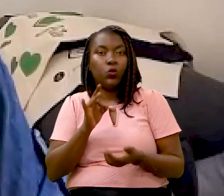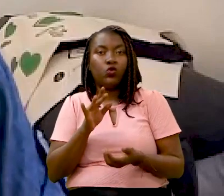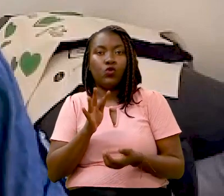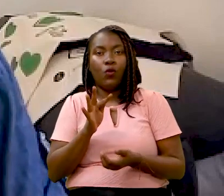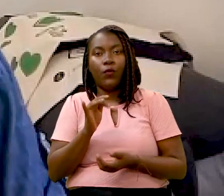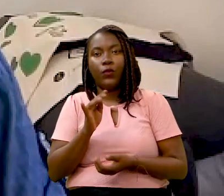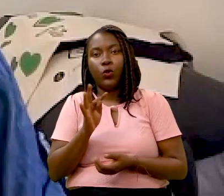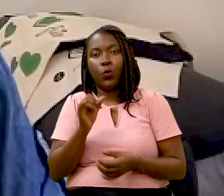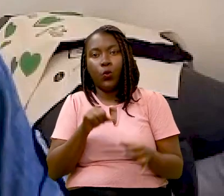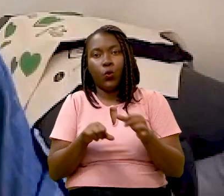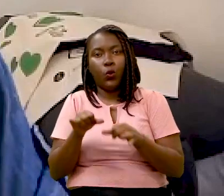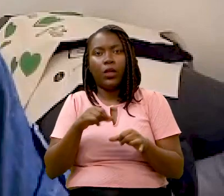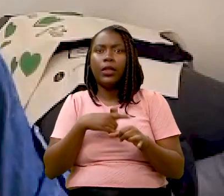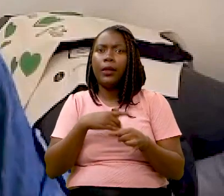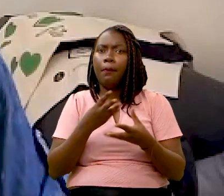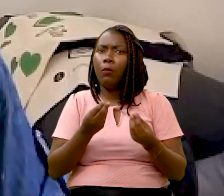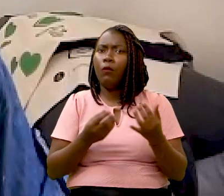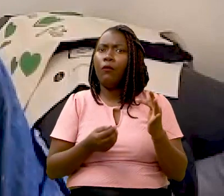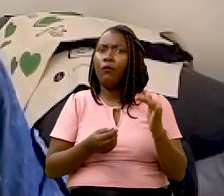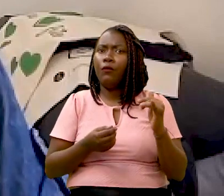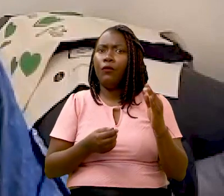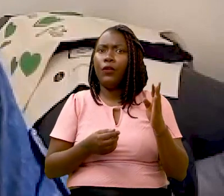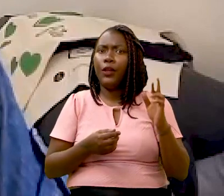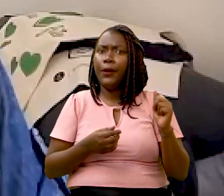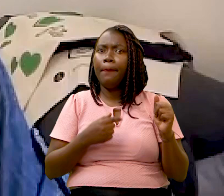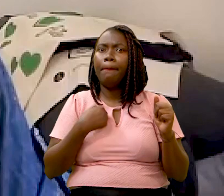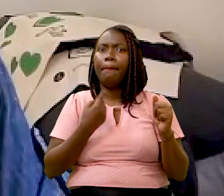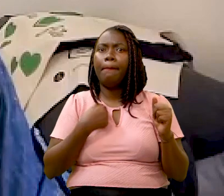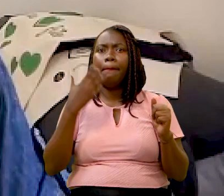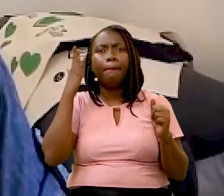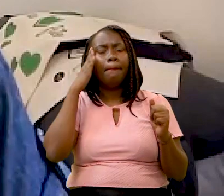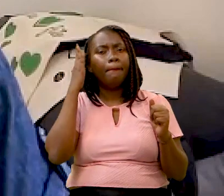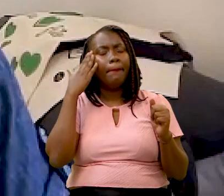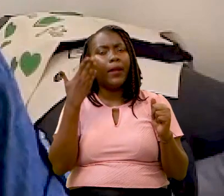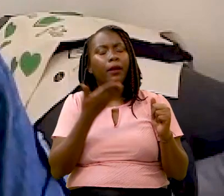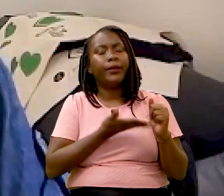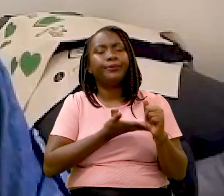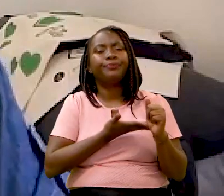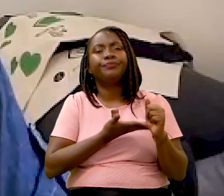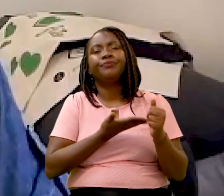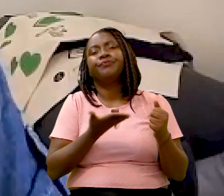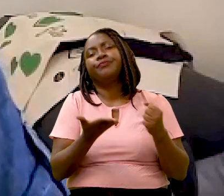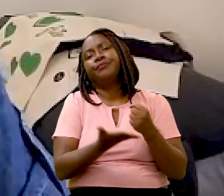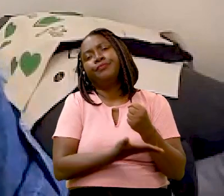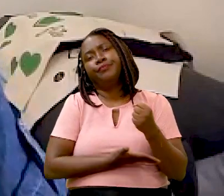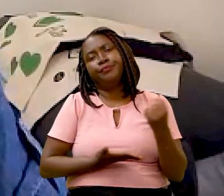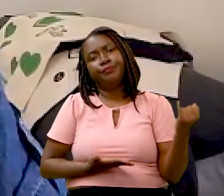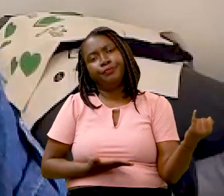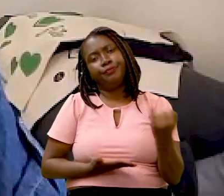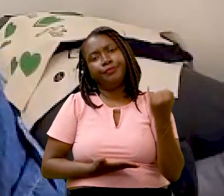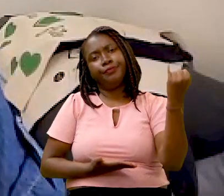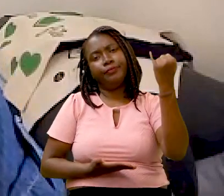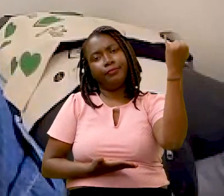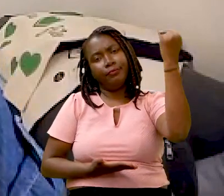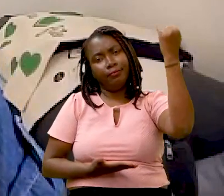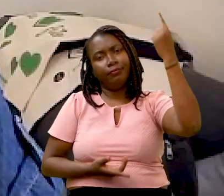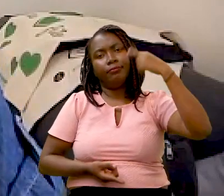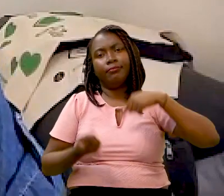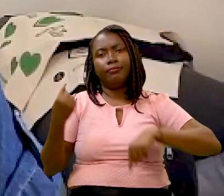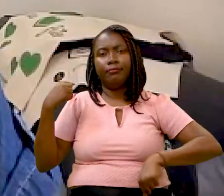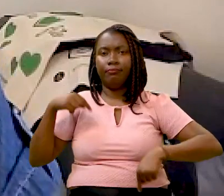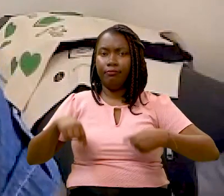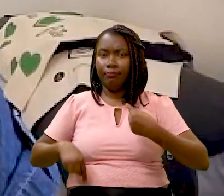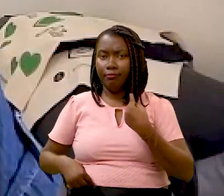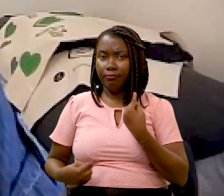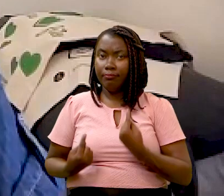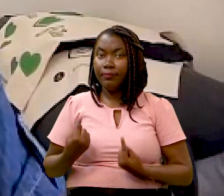eu tenho muita fibra, e nós já sabemos também que as fibras são fundamentais para o movimento